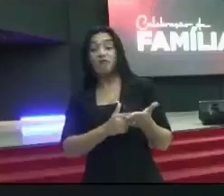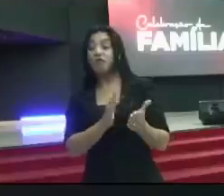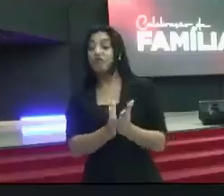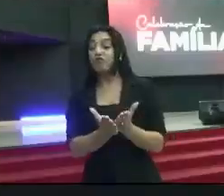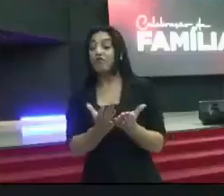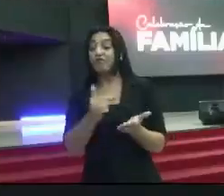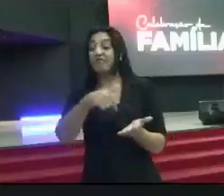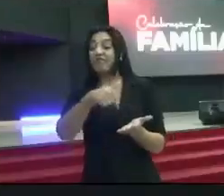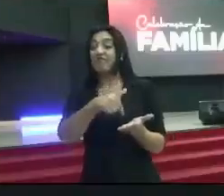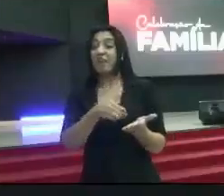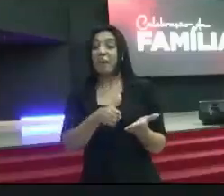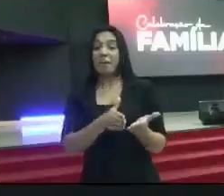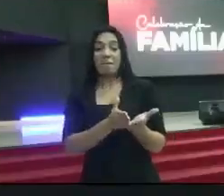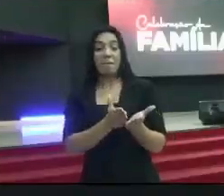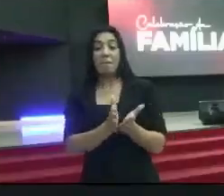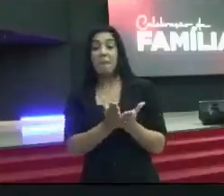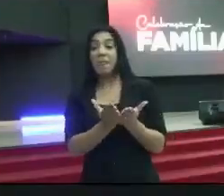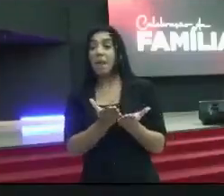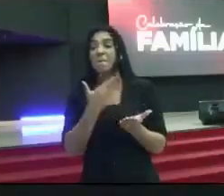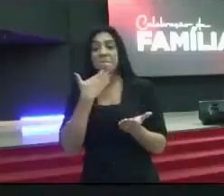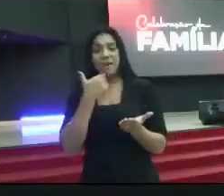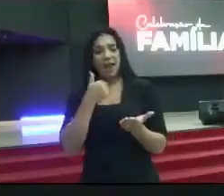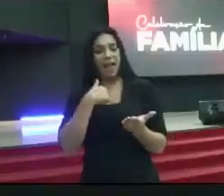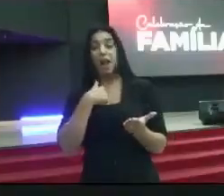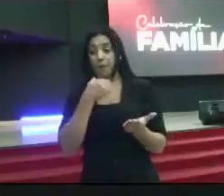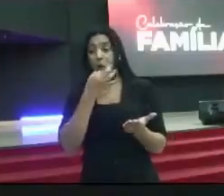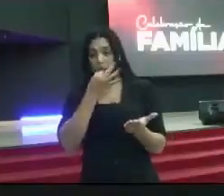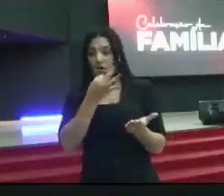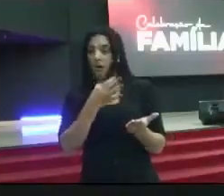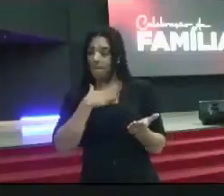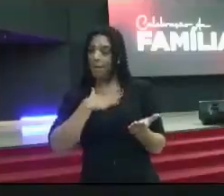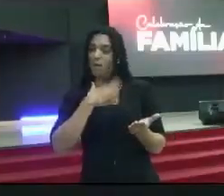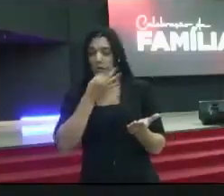meus livros prediletos da Bíblia.